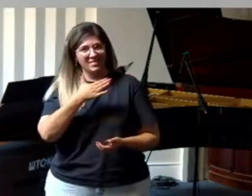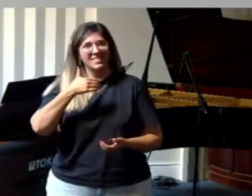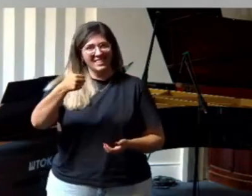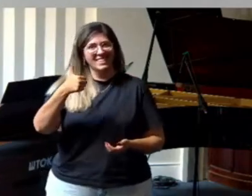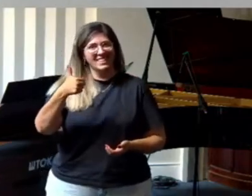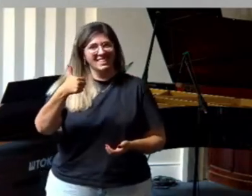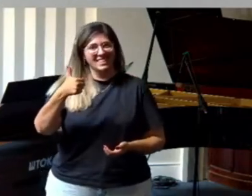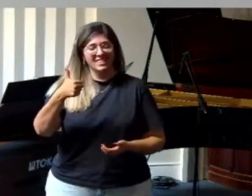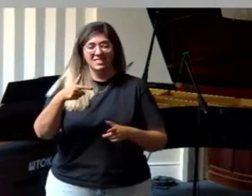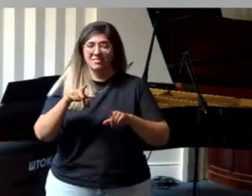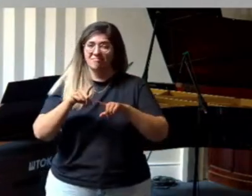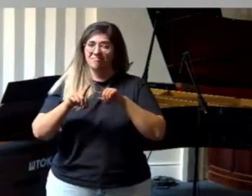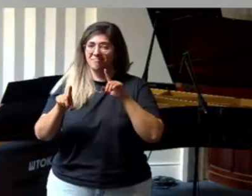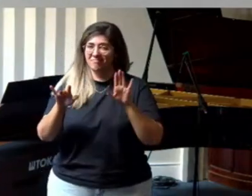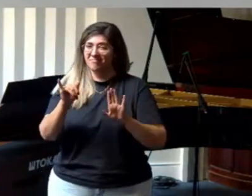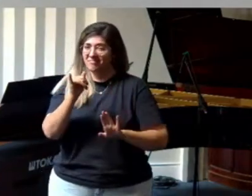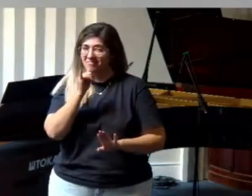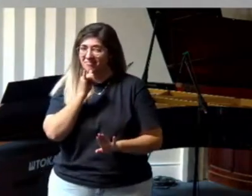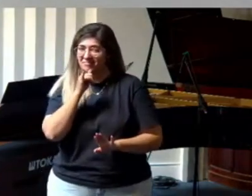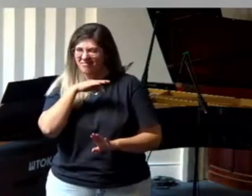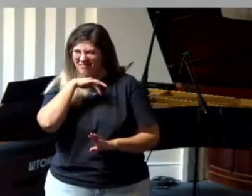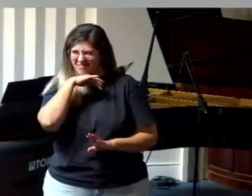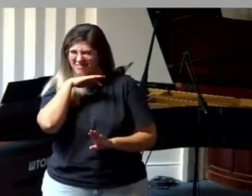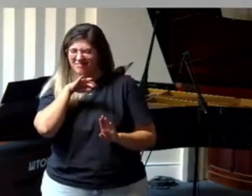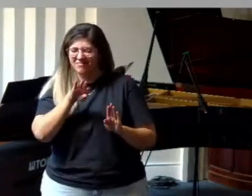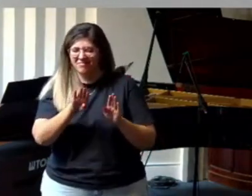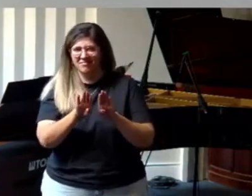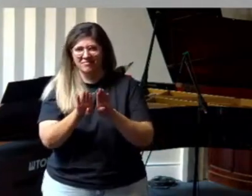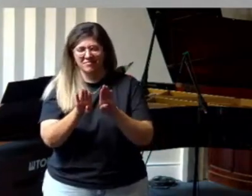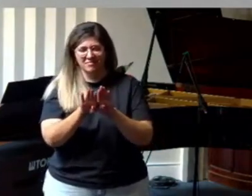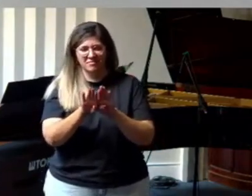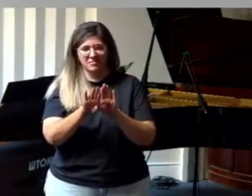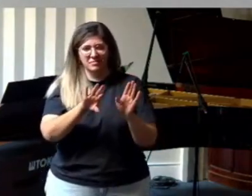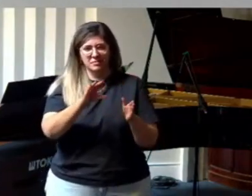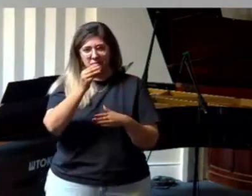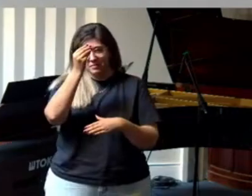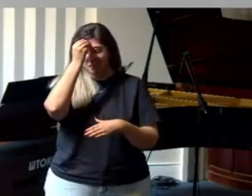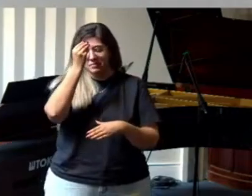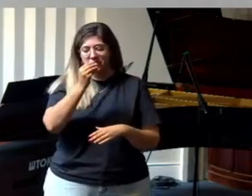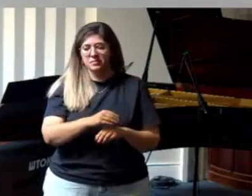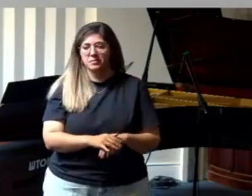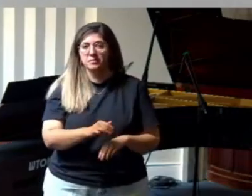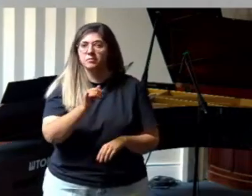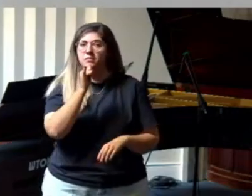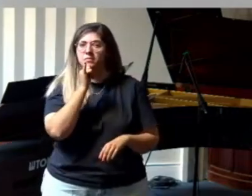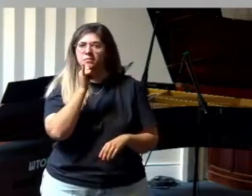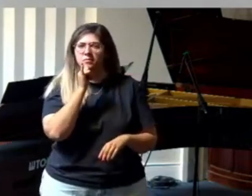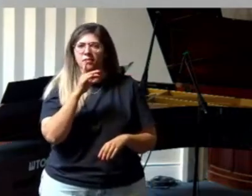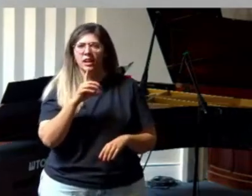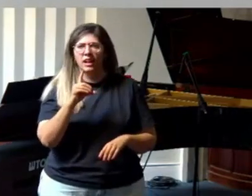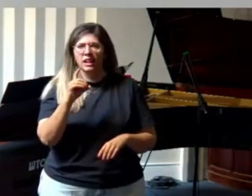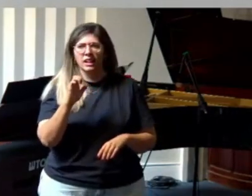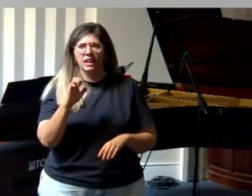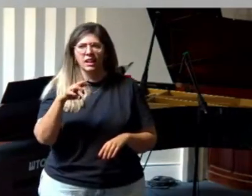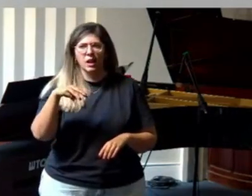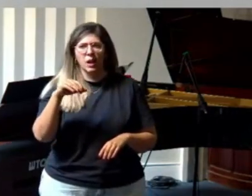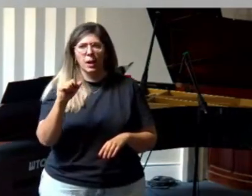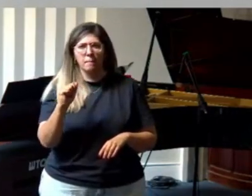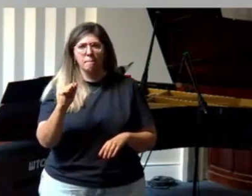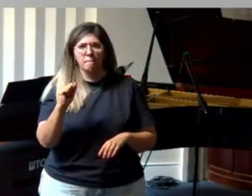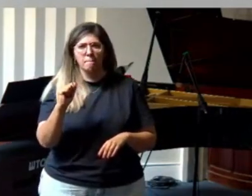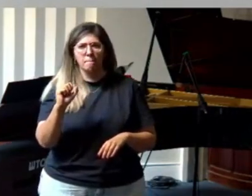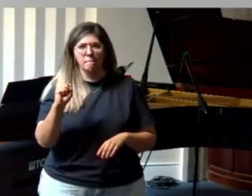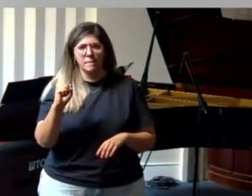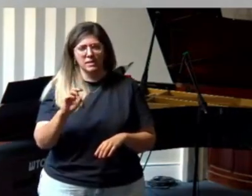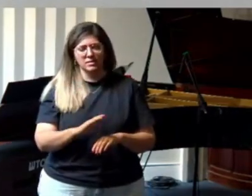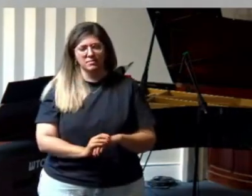temos exemplos negativos. Um dos exemplos negativos é o de Demas. Demas era um amigo de Paulo e ele deserta